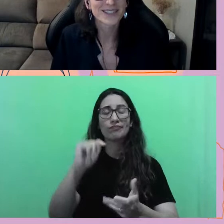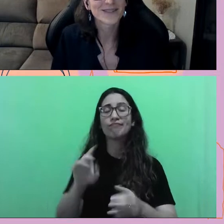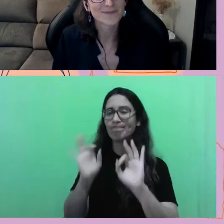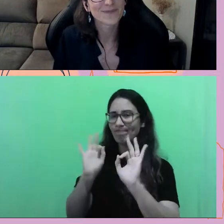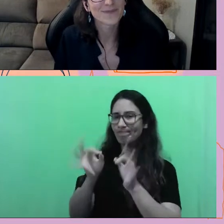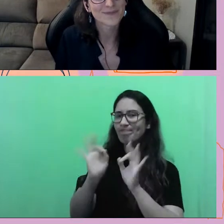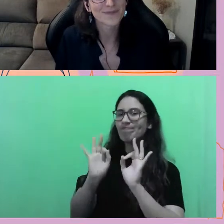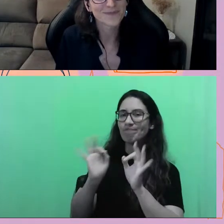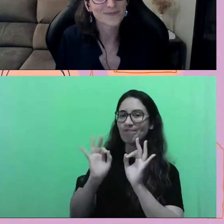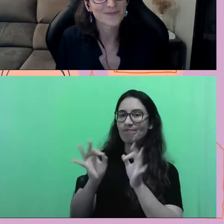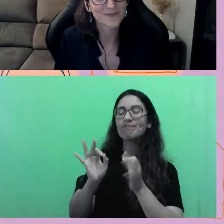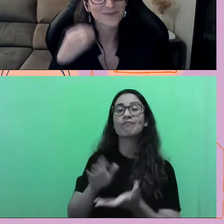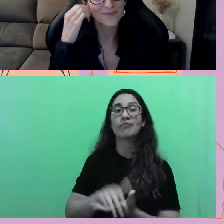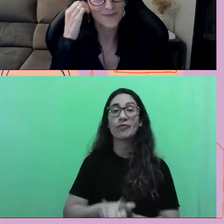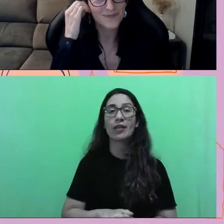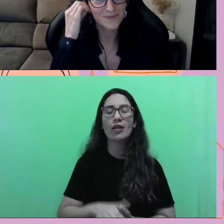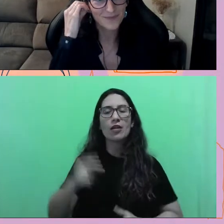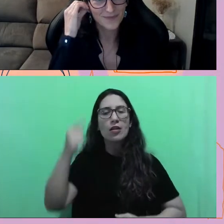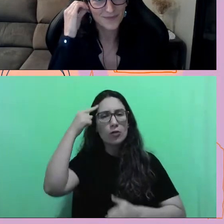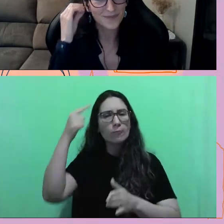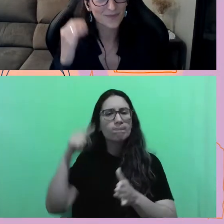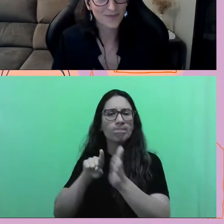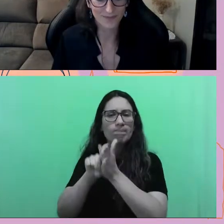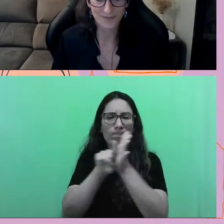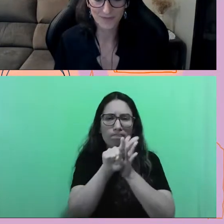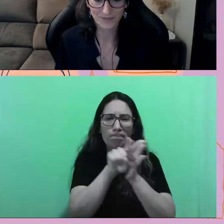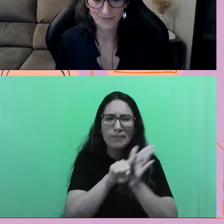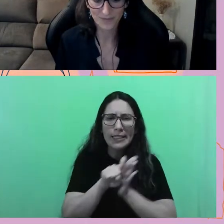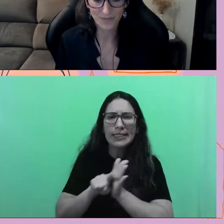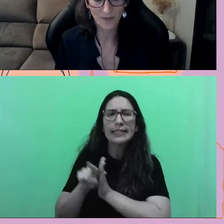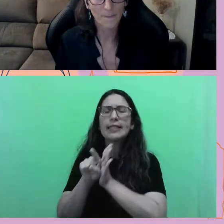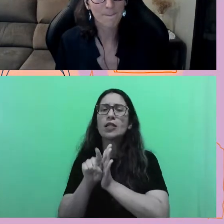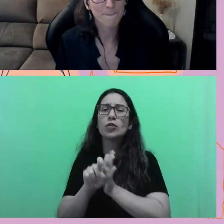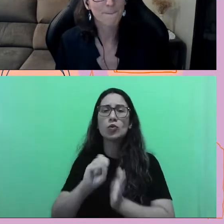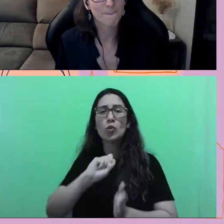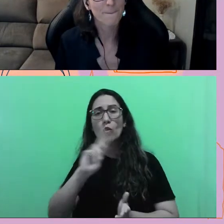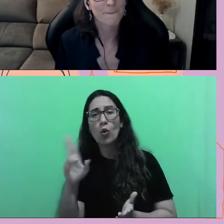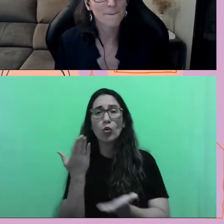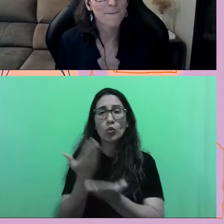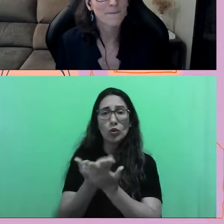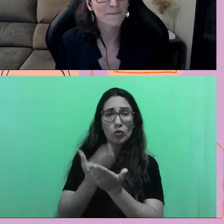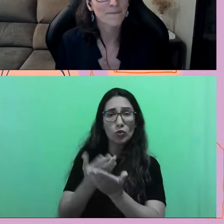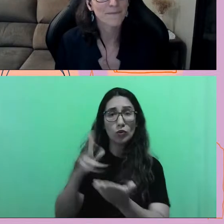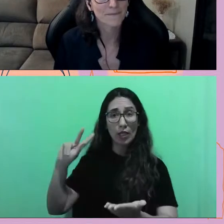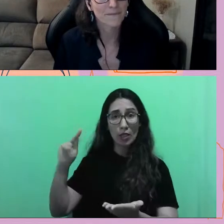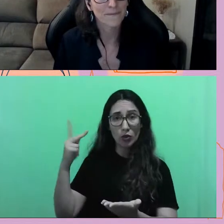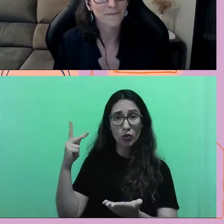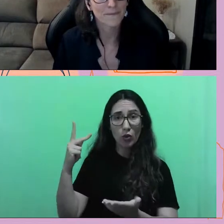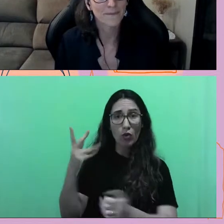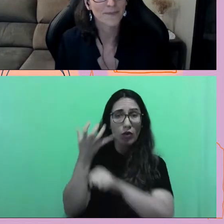exato. E quando a gente pesquisa, e pesquisa não, a gente estuda sobre história, né?